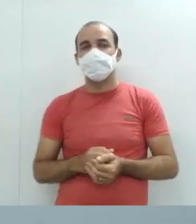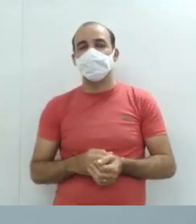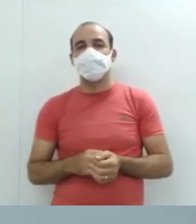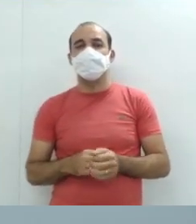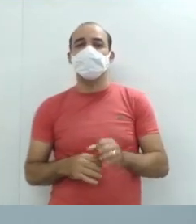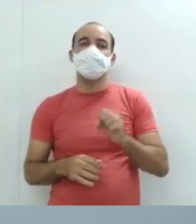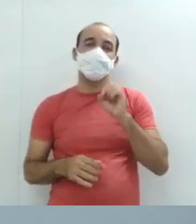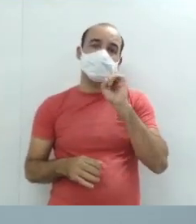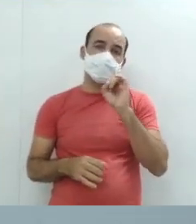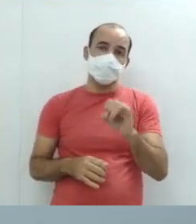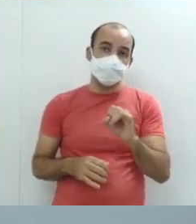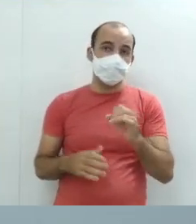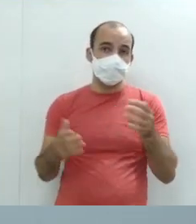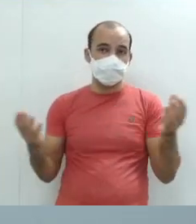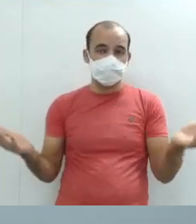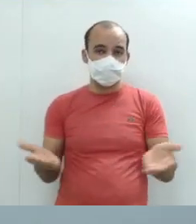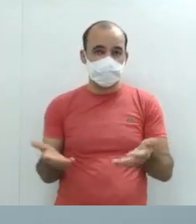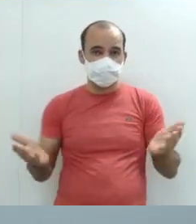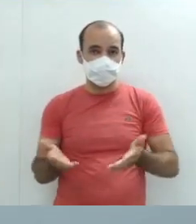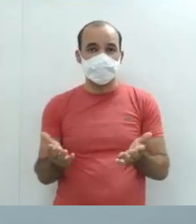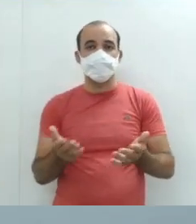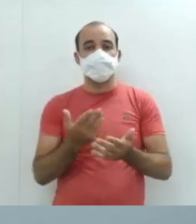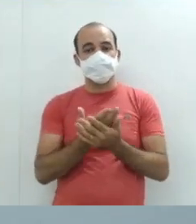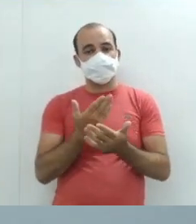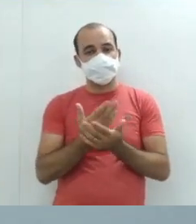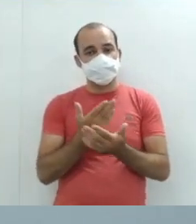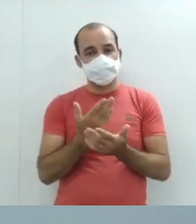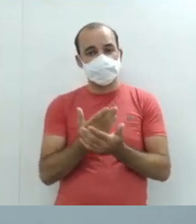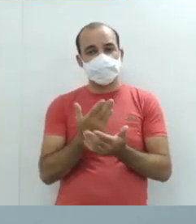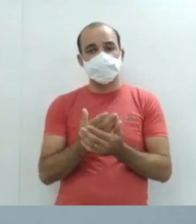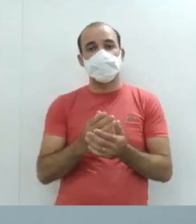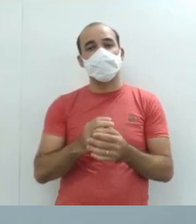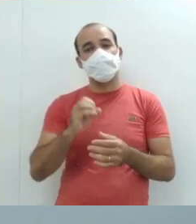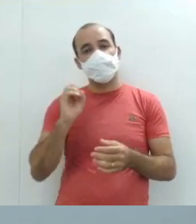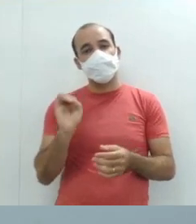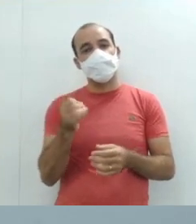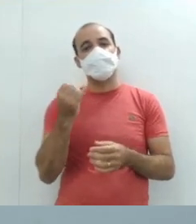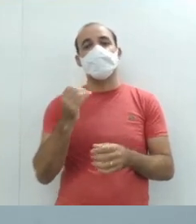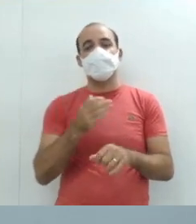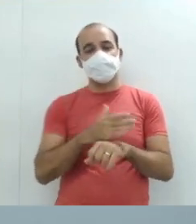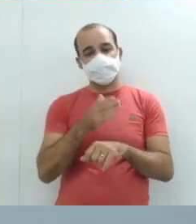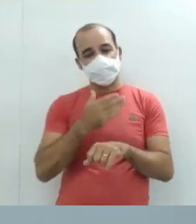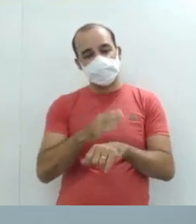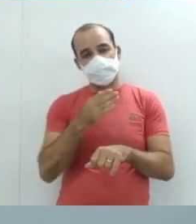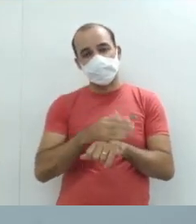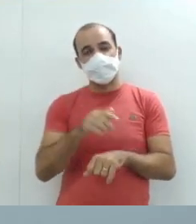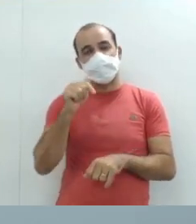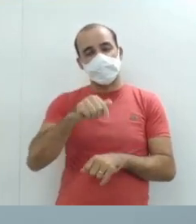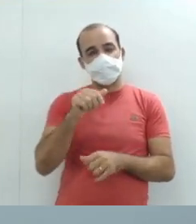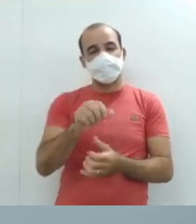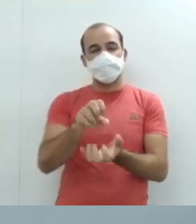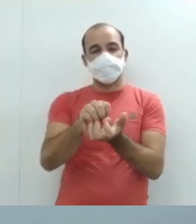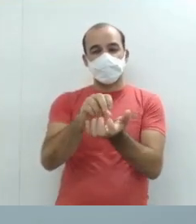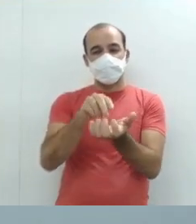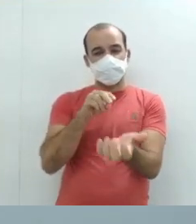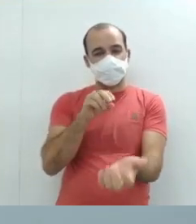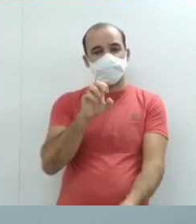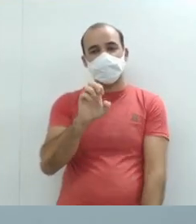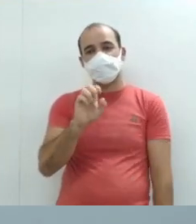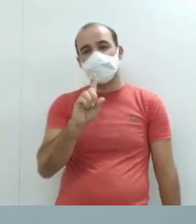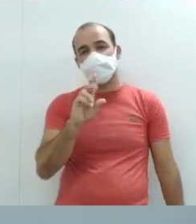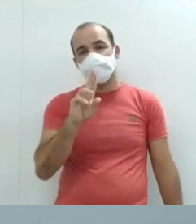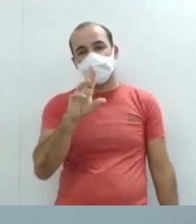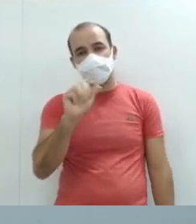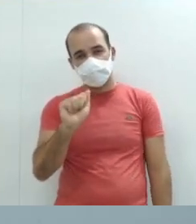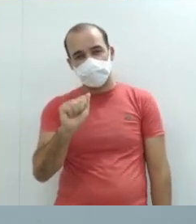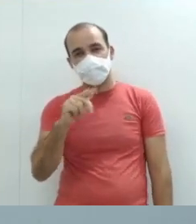estudar, aproveita as aulas do EducaPE, os professores, muitos dos assuntos estão lá para que você possa ter a